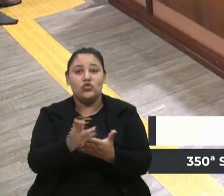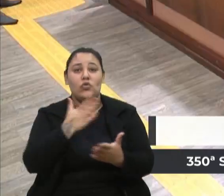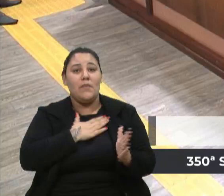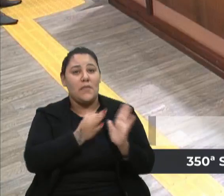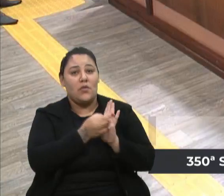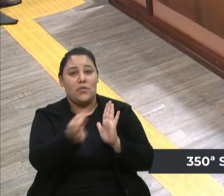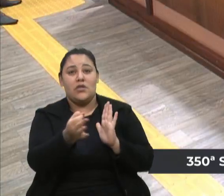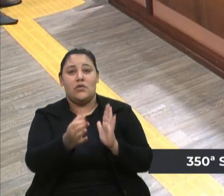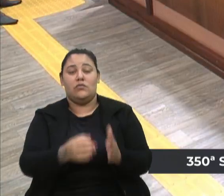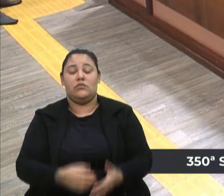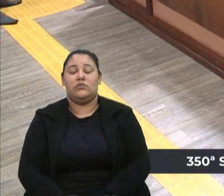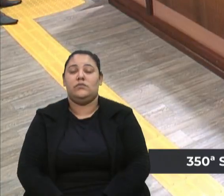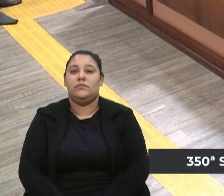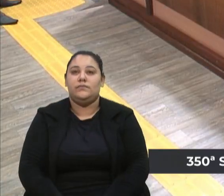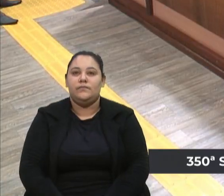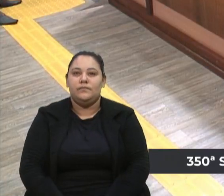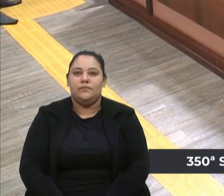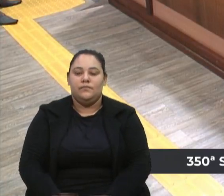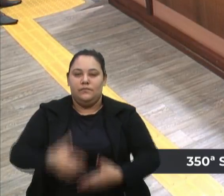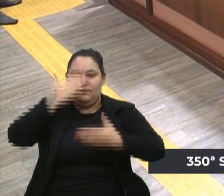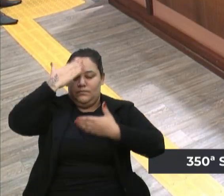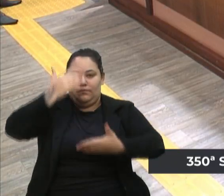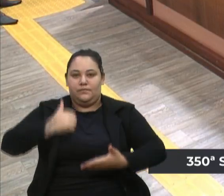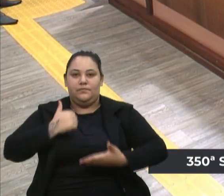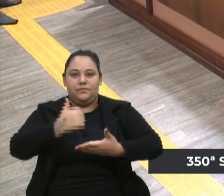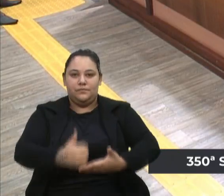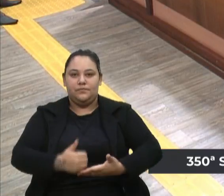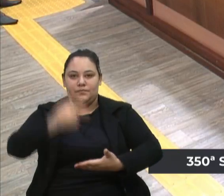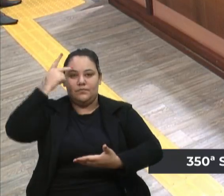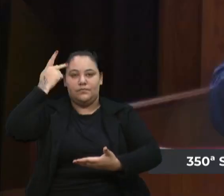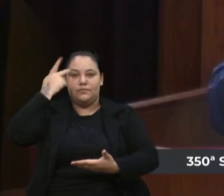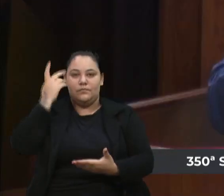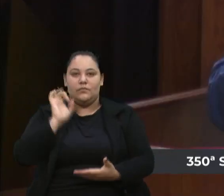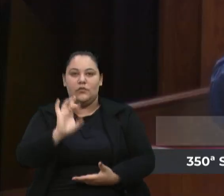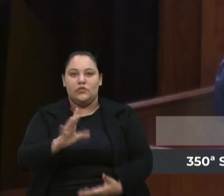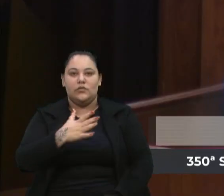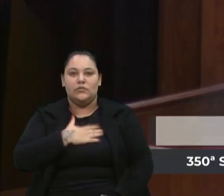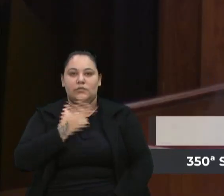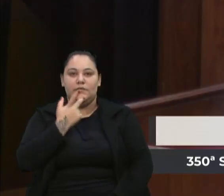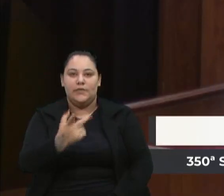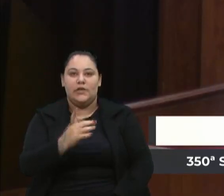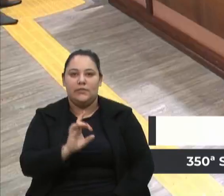Obrigado pela contribuição, vereador Velocino Ex. Era isso, senhor presidente.